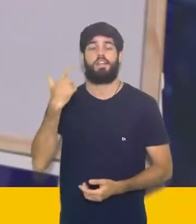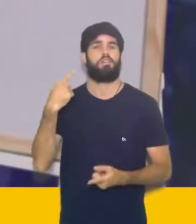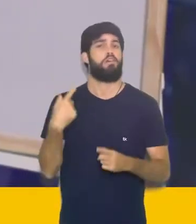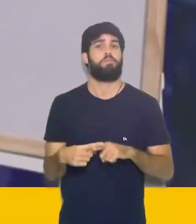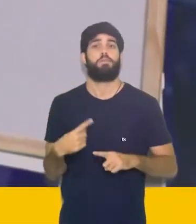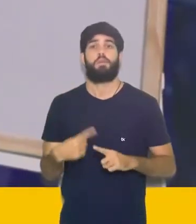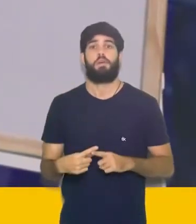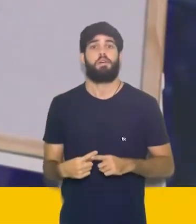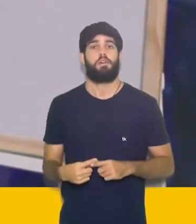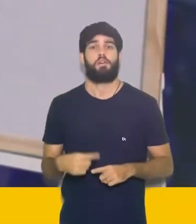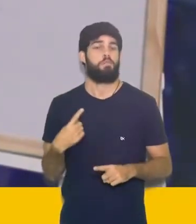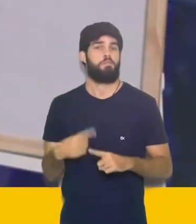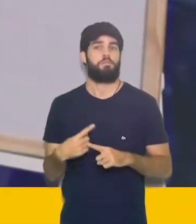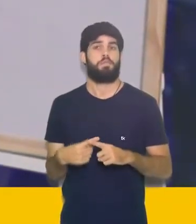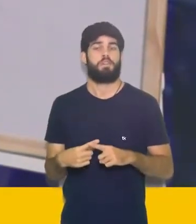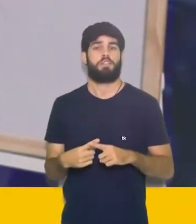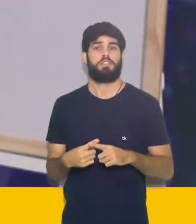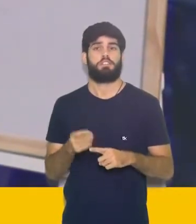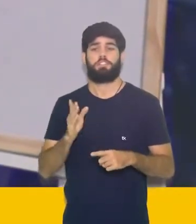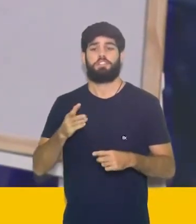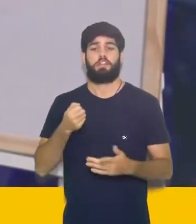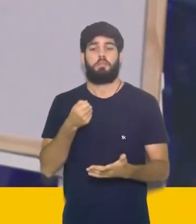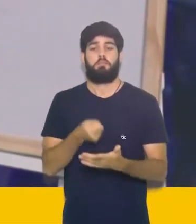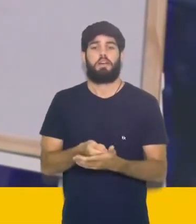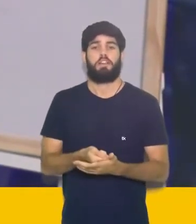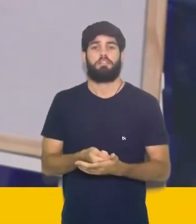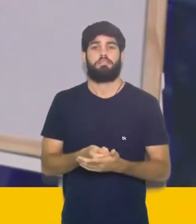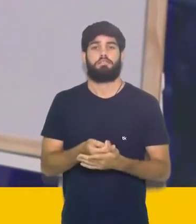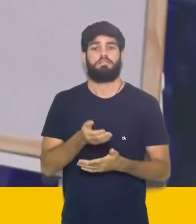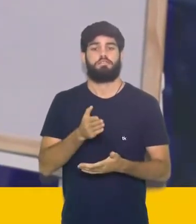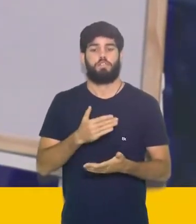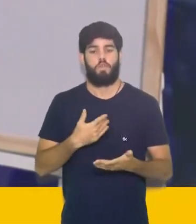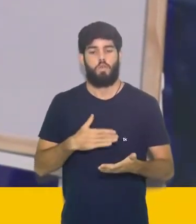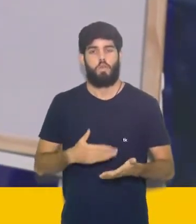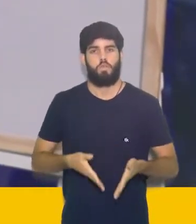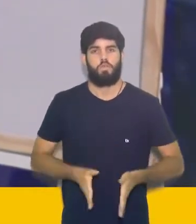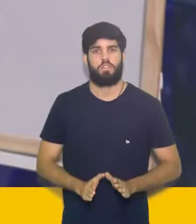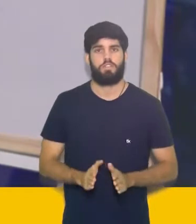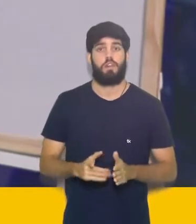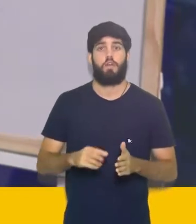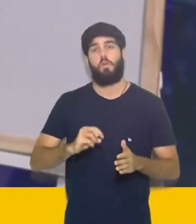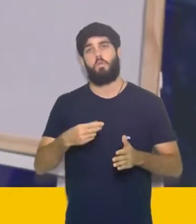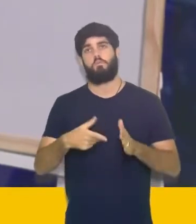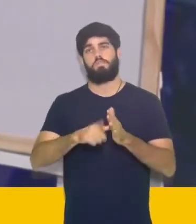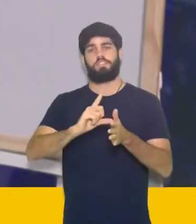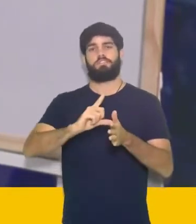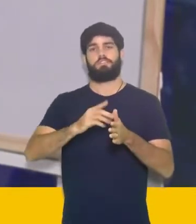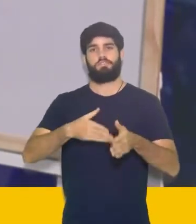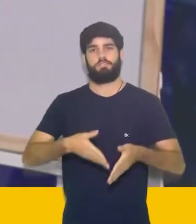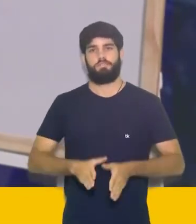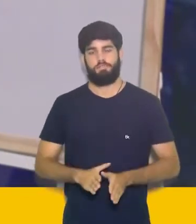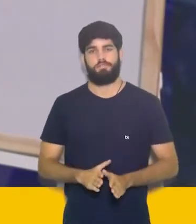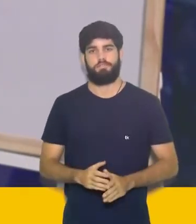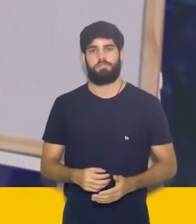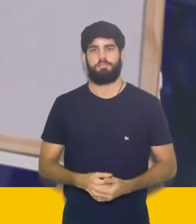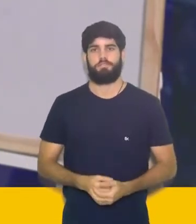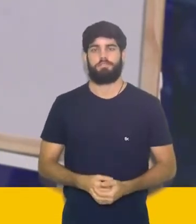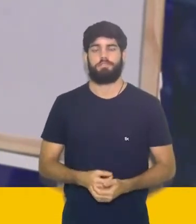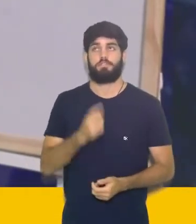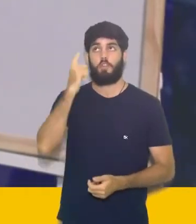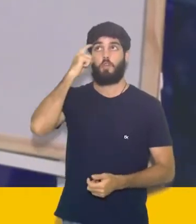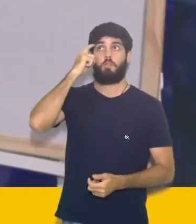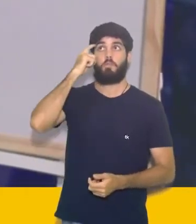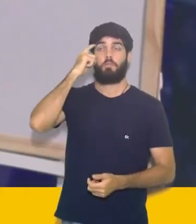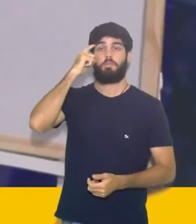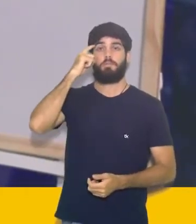Lógico. Por quê? Porque por ela, ele já paga desde o dia que nasceu. Ou antes até de nascer. Né?